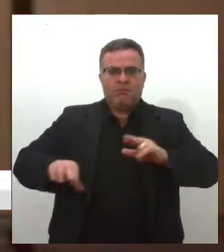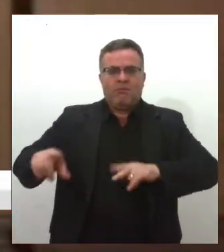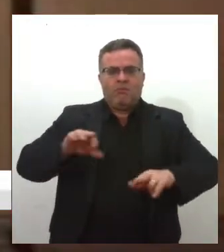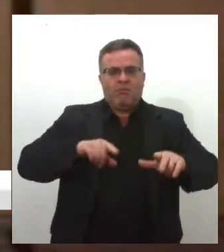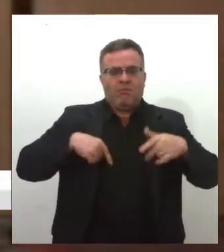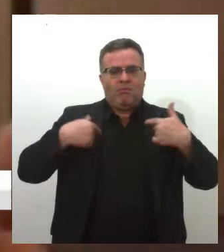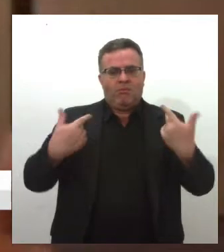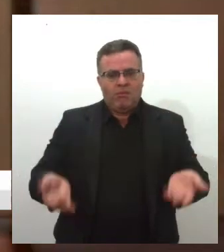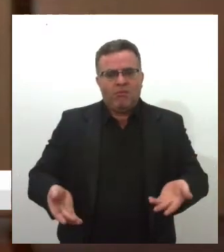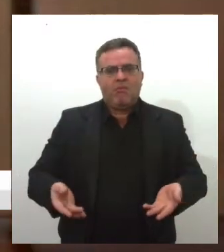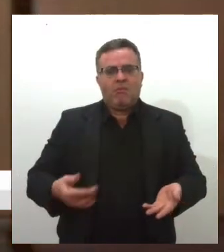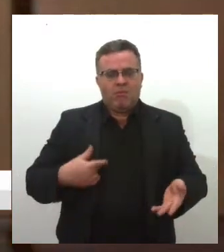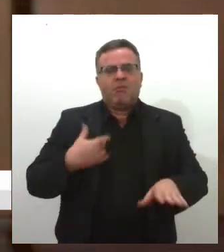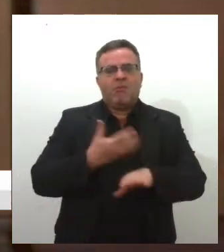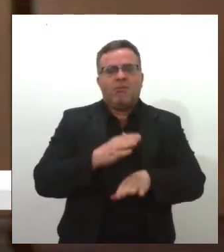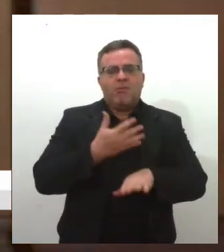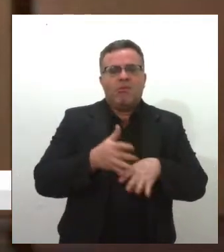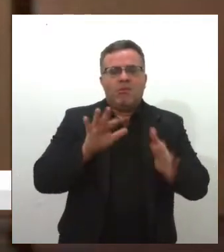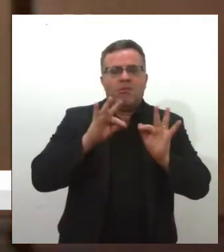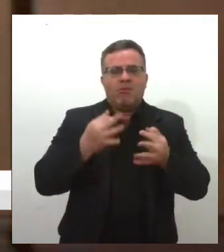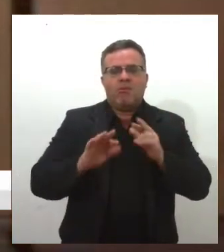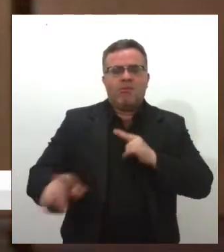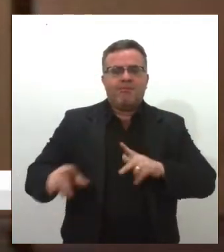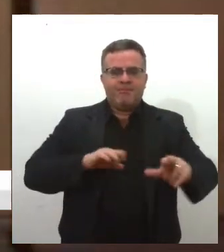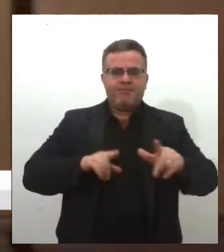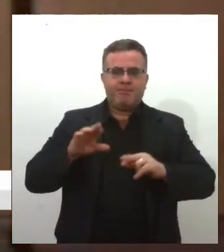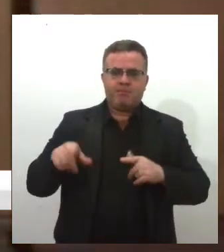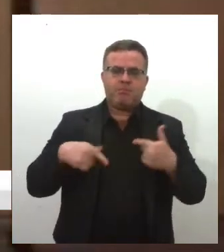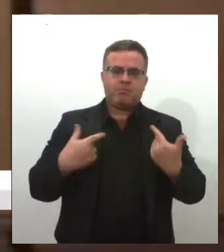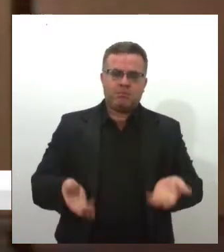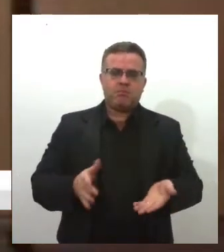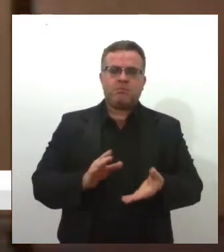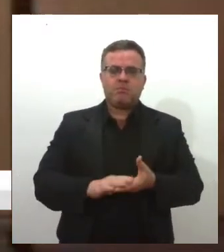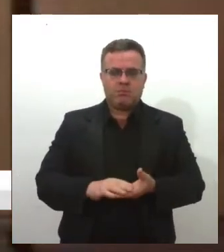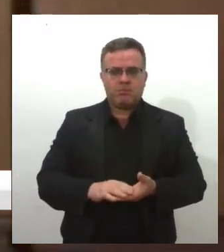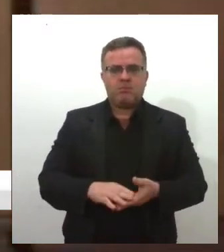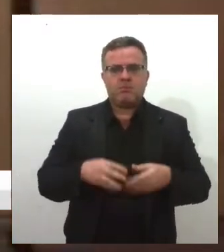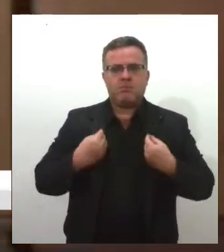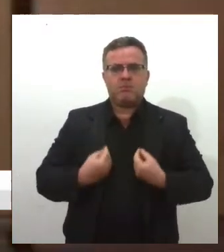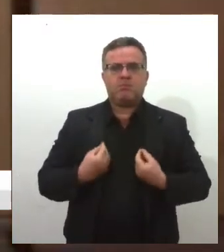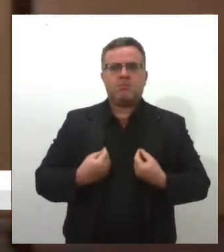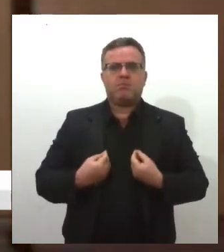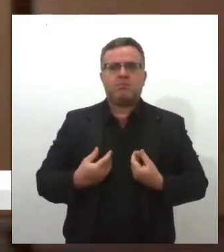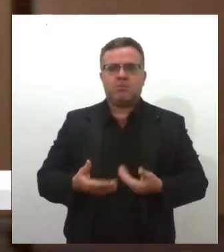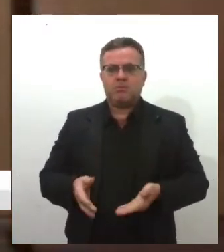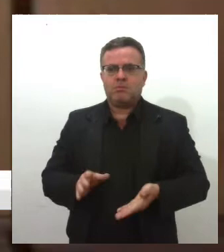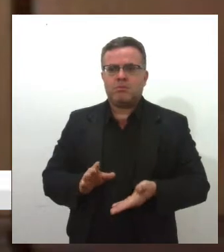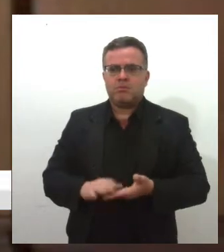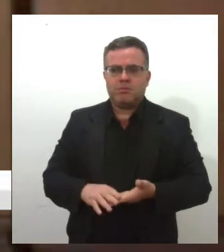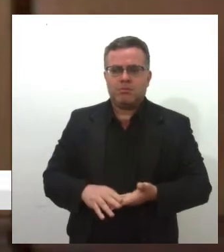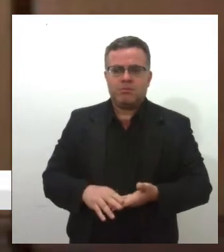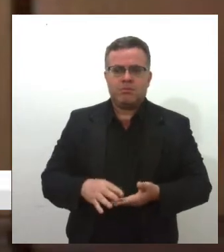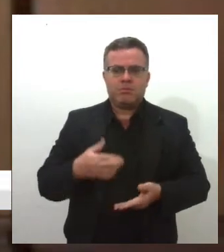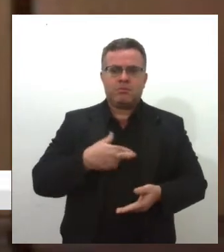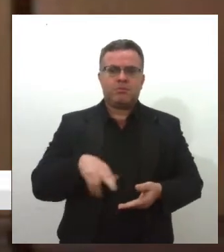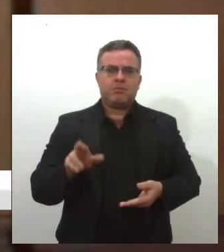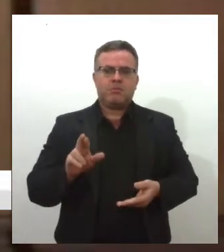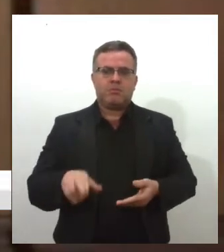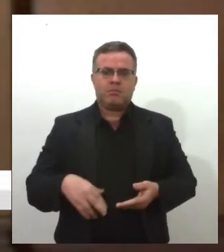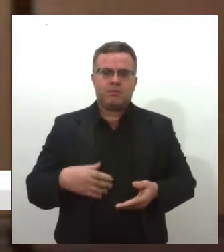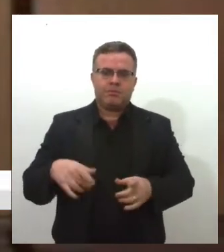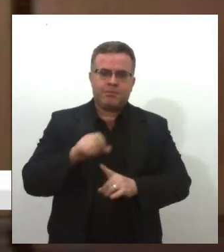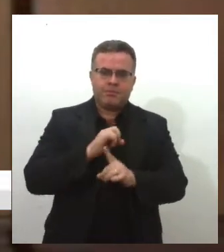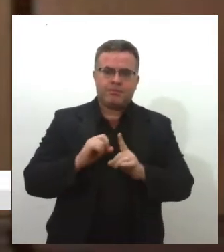nas suas práticas familiares, na sua vivência até religiosa,